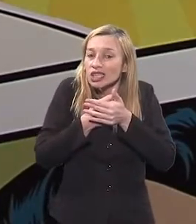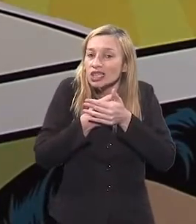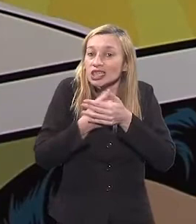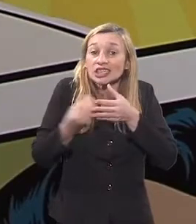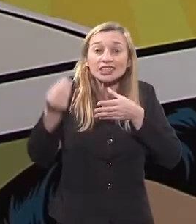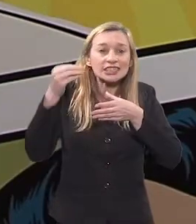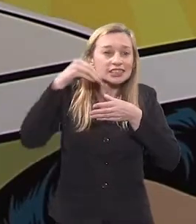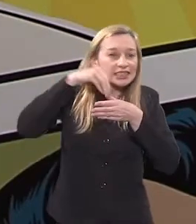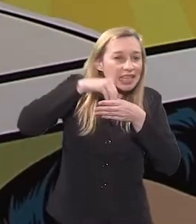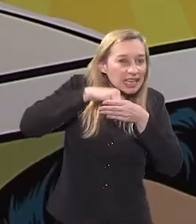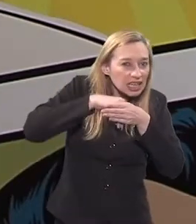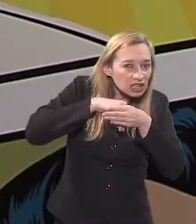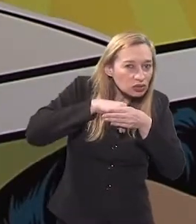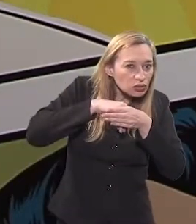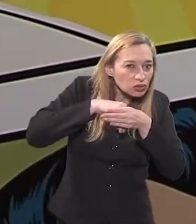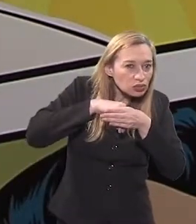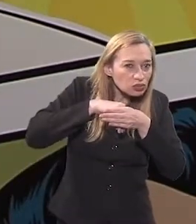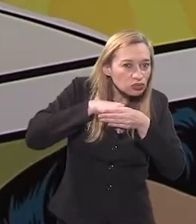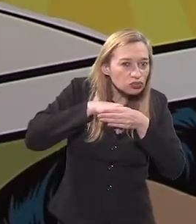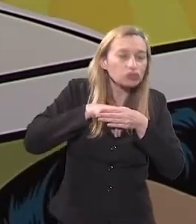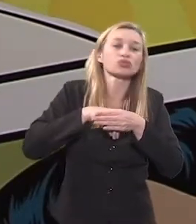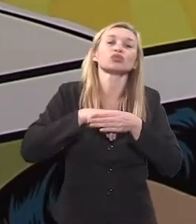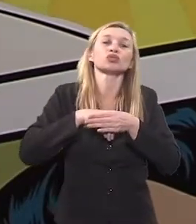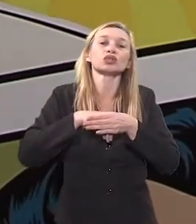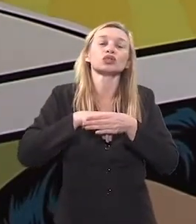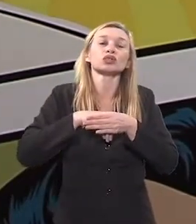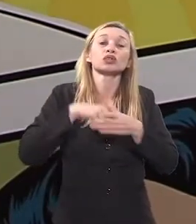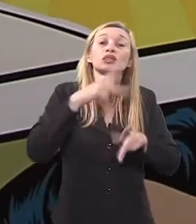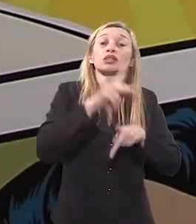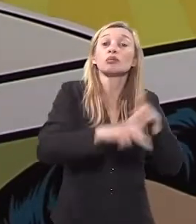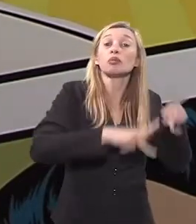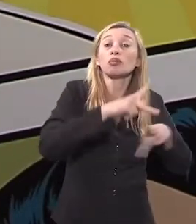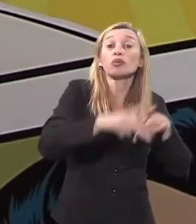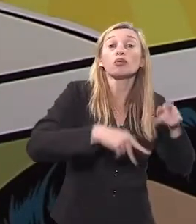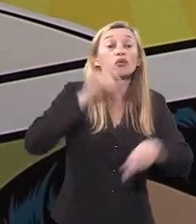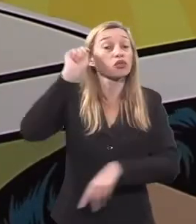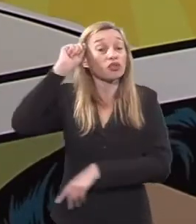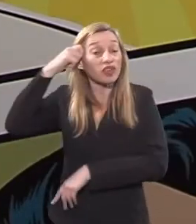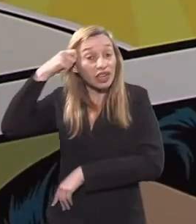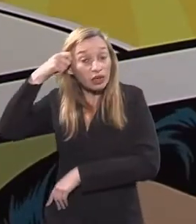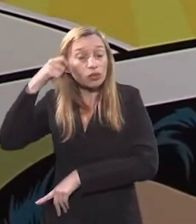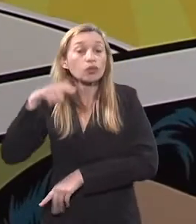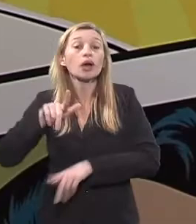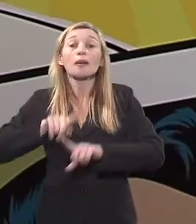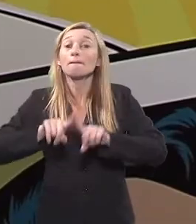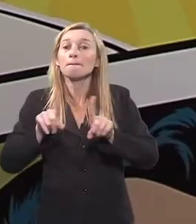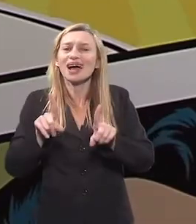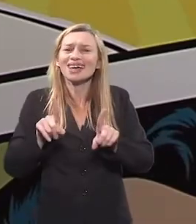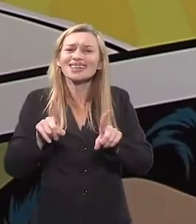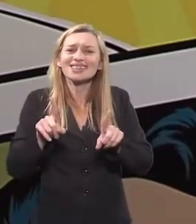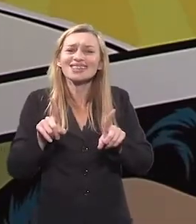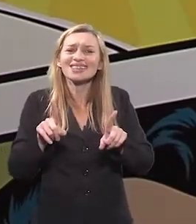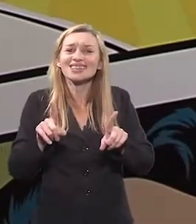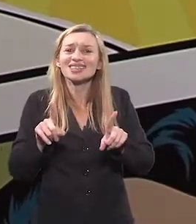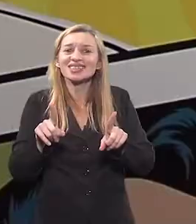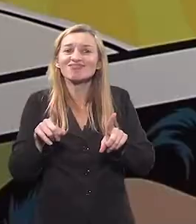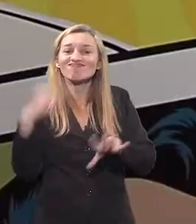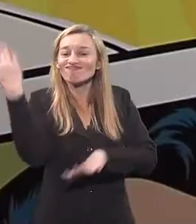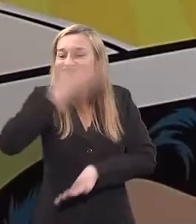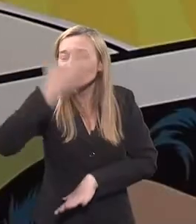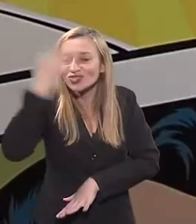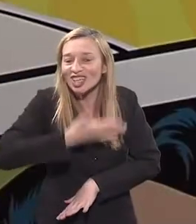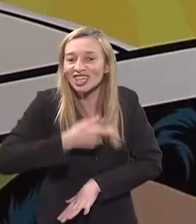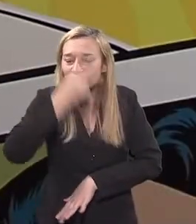né, dentro desse quantitativo que é a população negra, mas são invisíveis. Uma